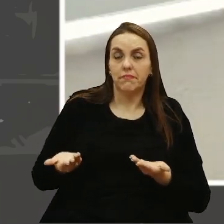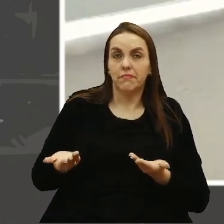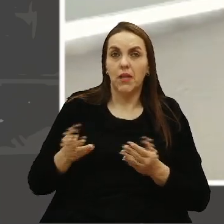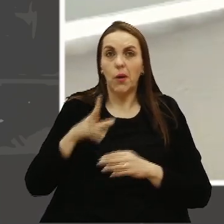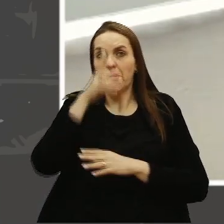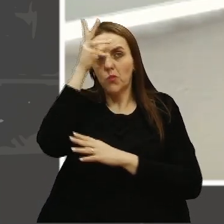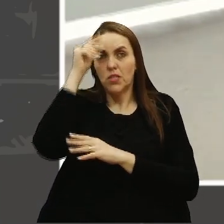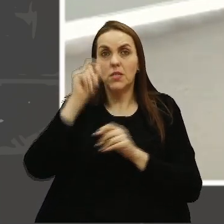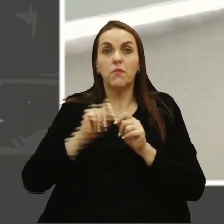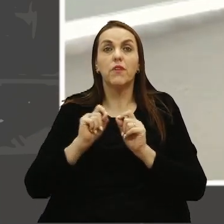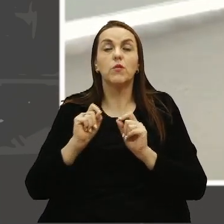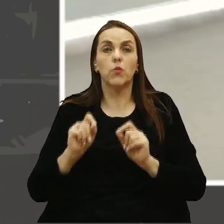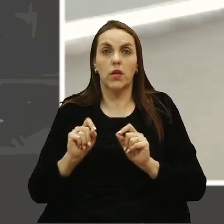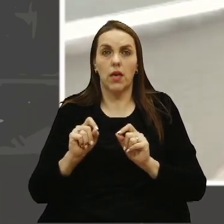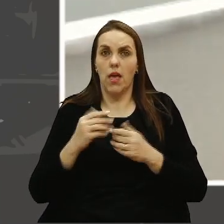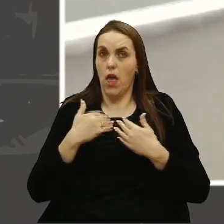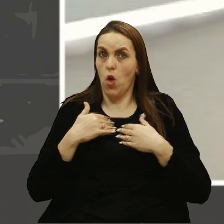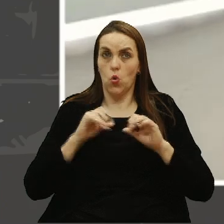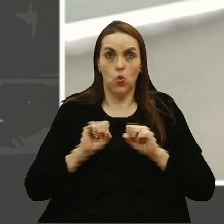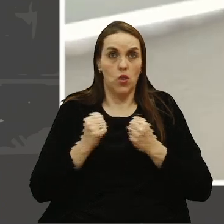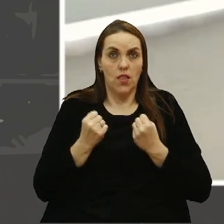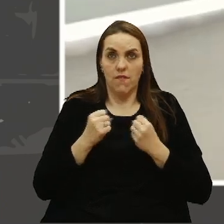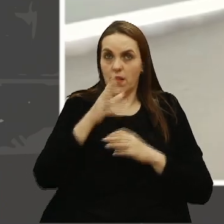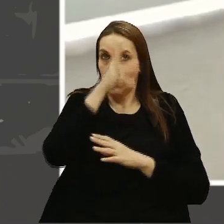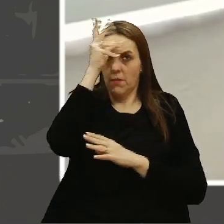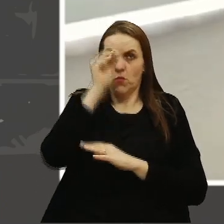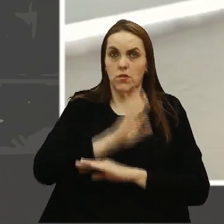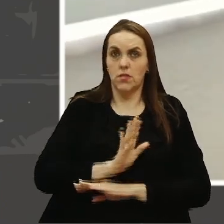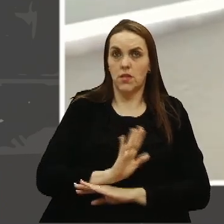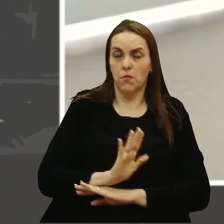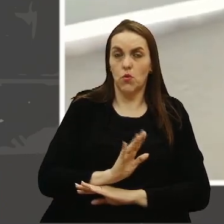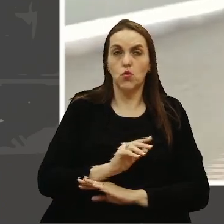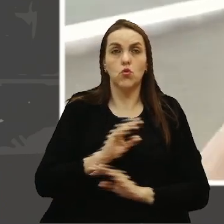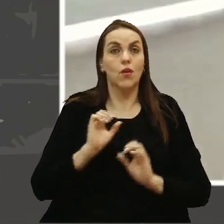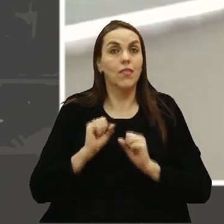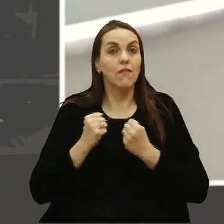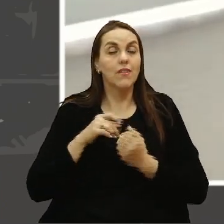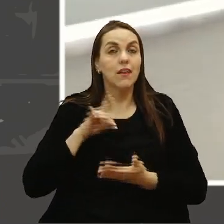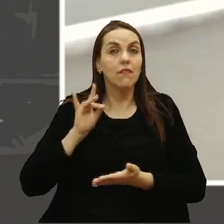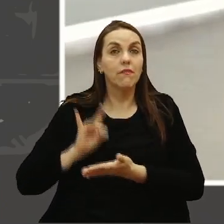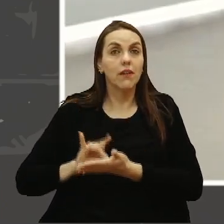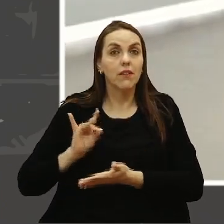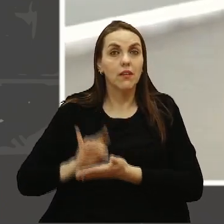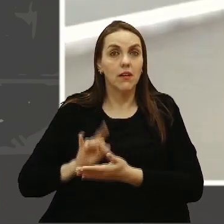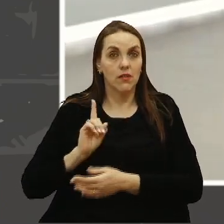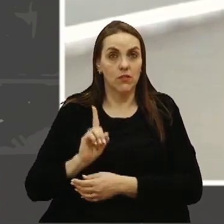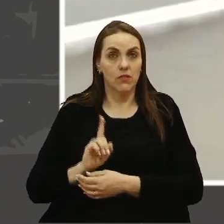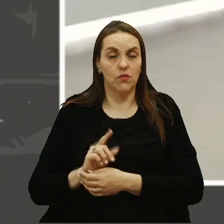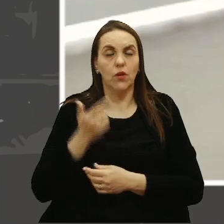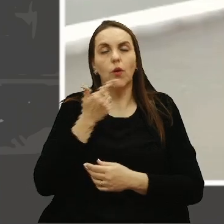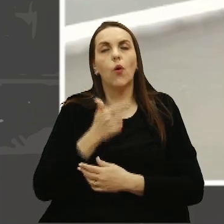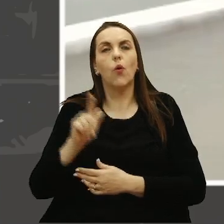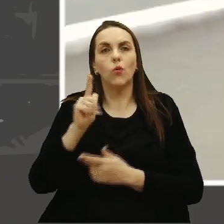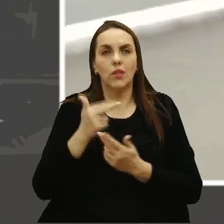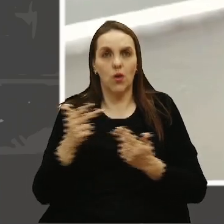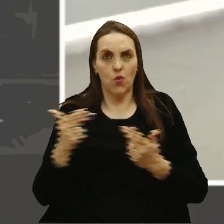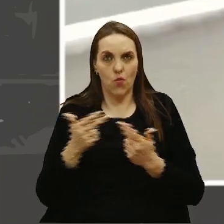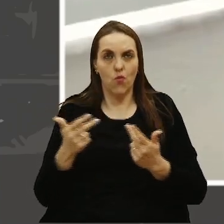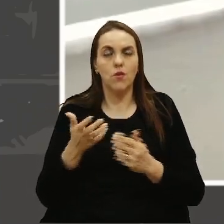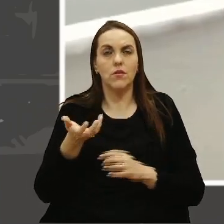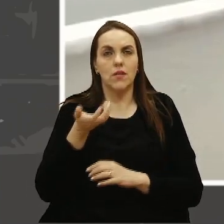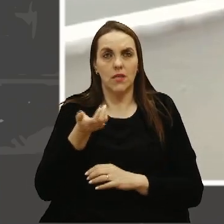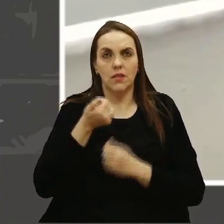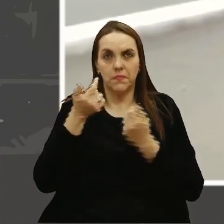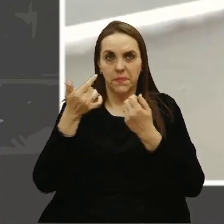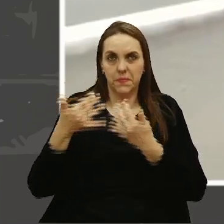defendendo o município, pelo contrário, eu só estou defendendo a verdade. Outra coisa que eu gostaria de dizer é que quando